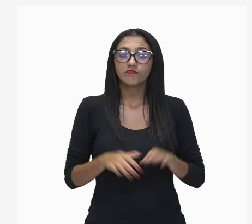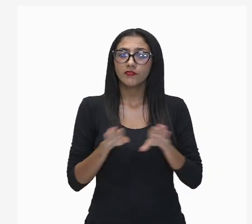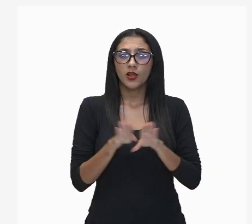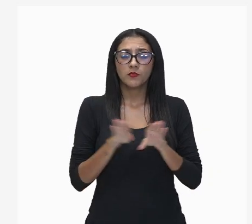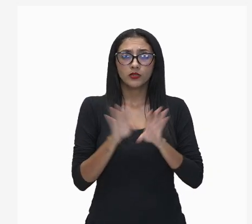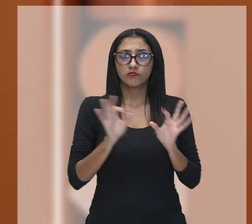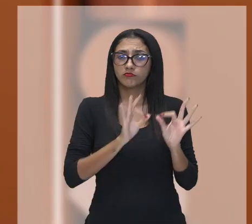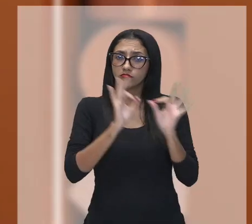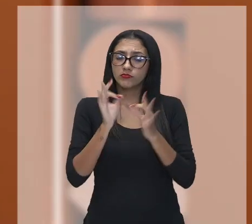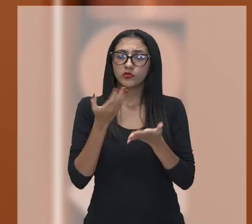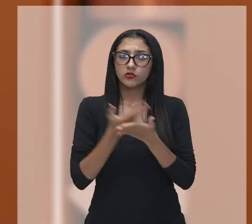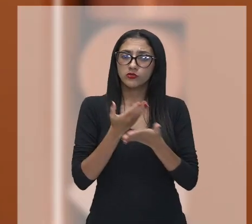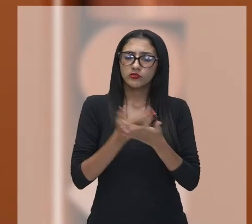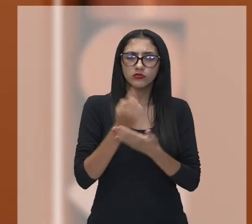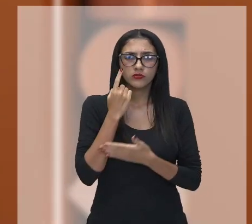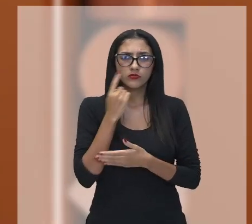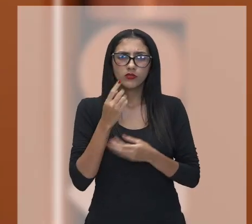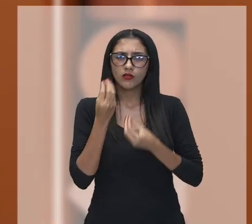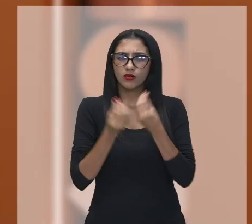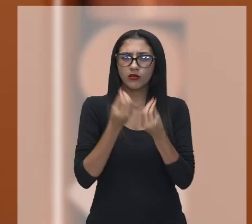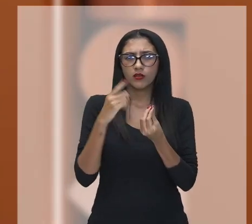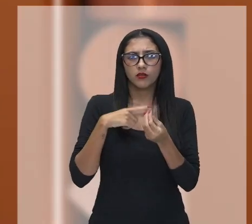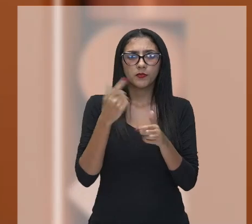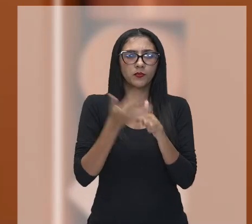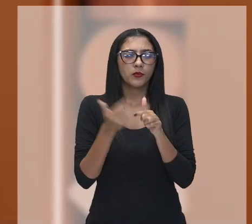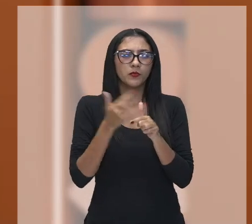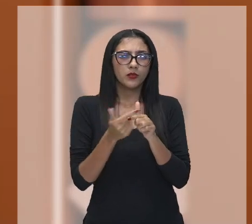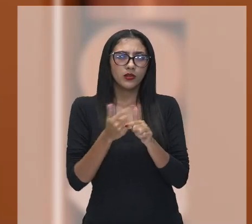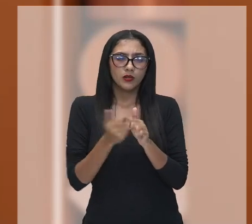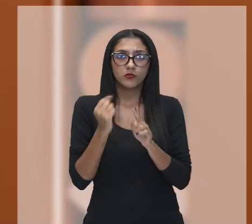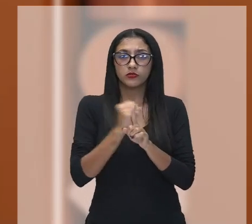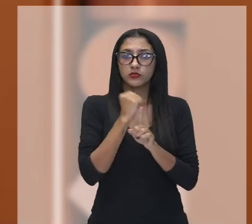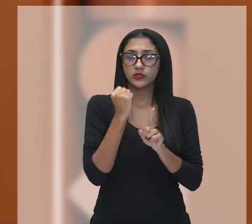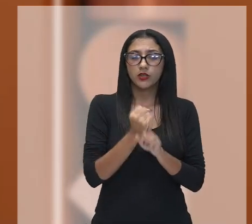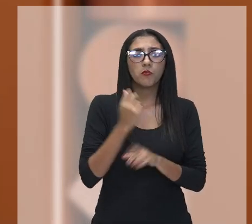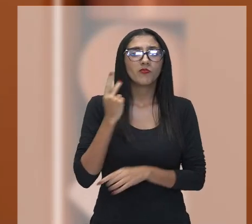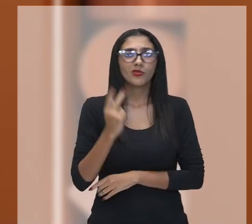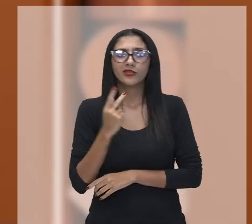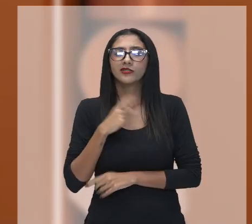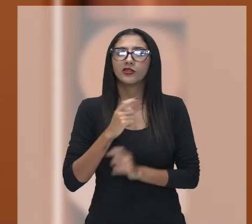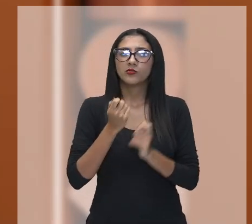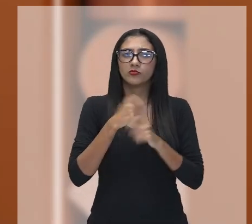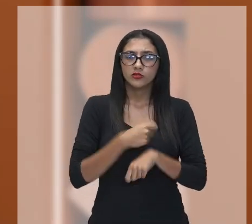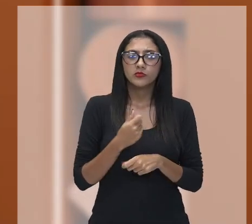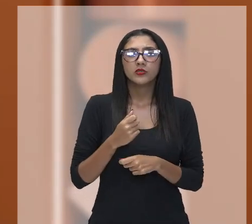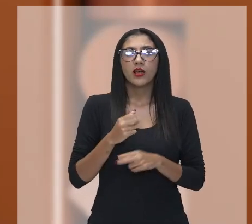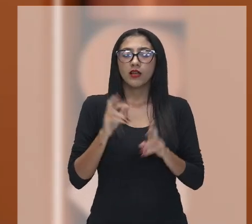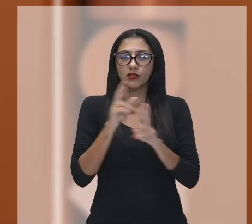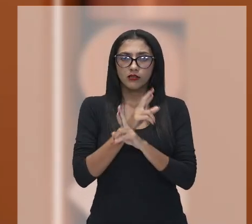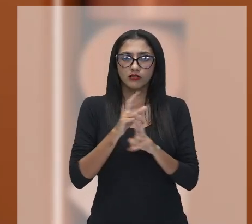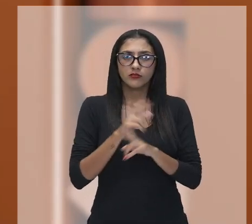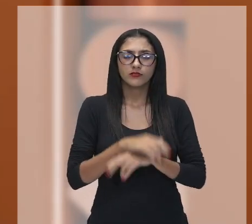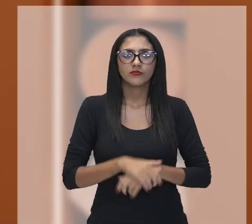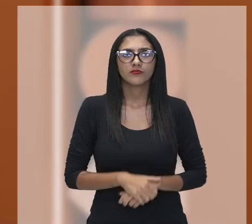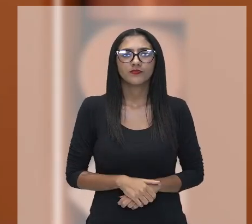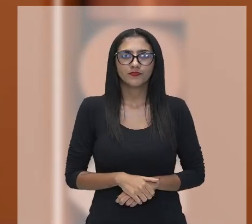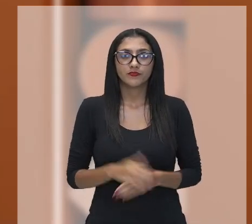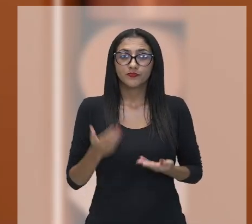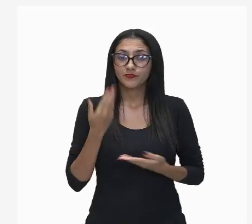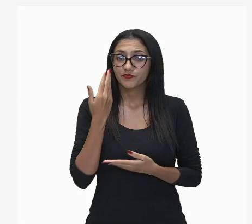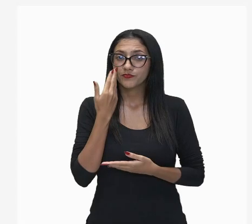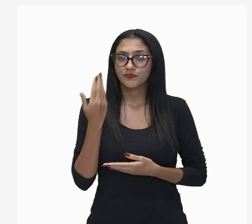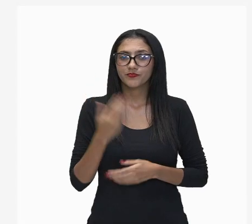esses problemas econômicos, sociais e políticos que contextualizaram o tenentismo. Então, vamos ao texto que